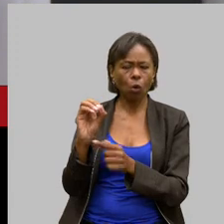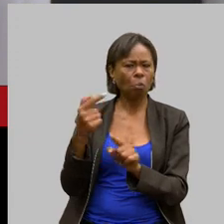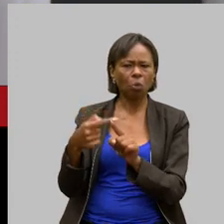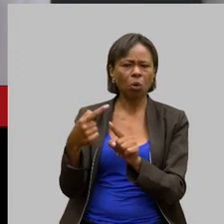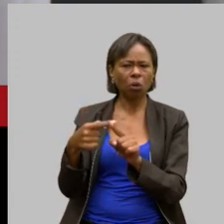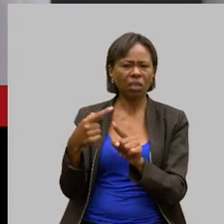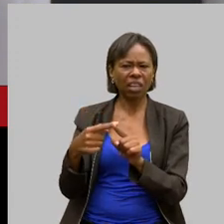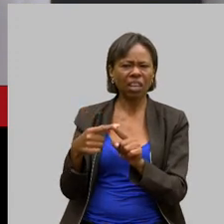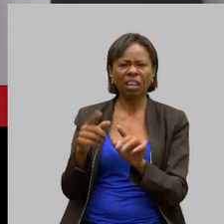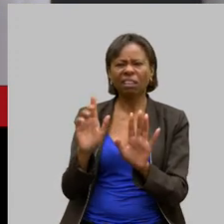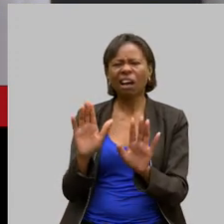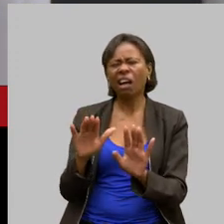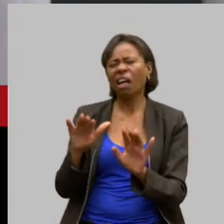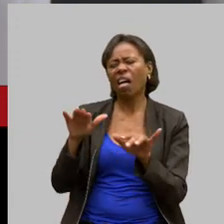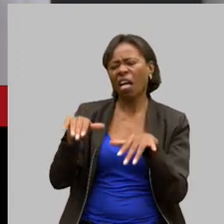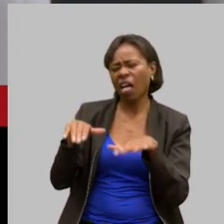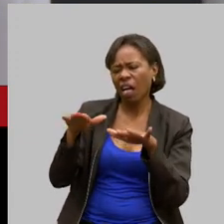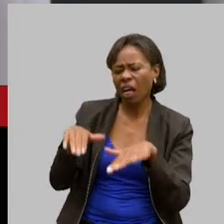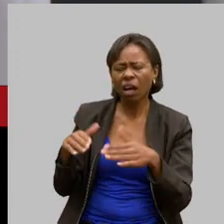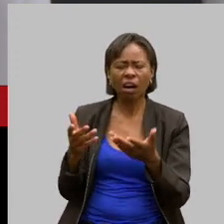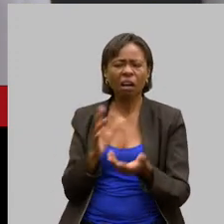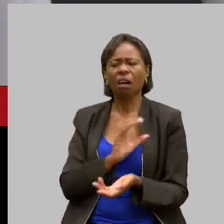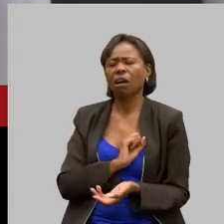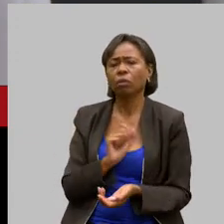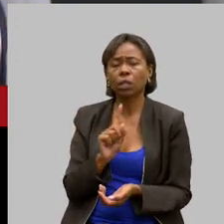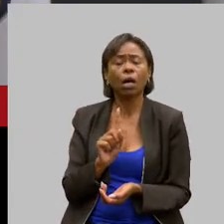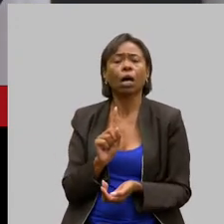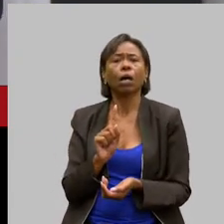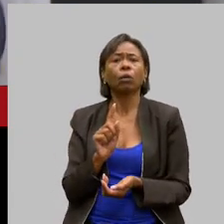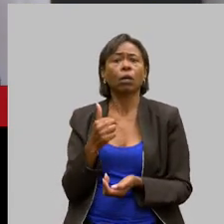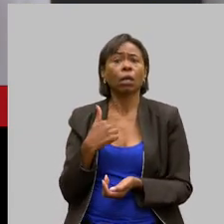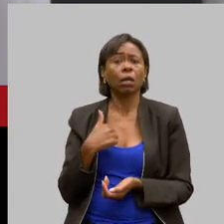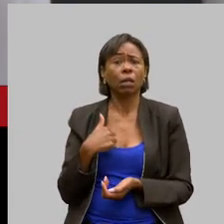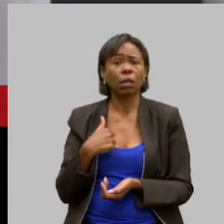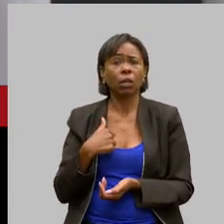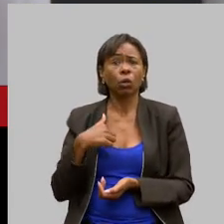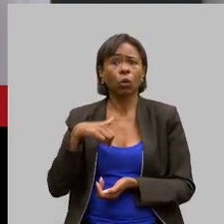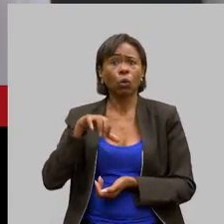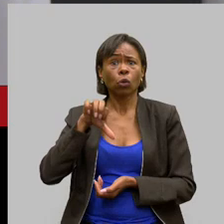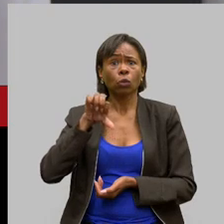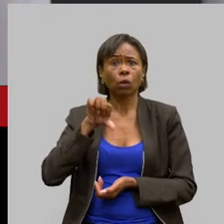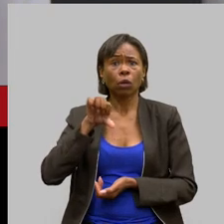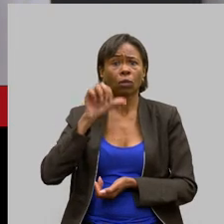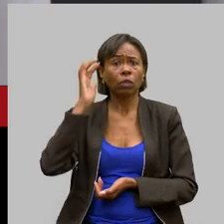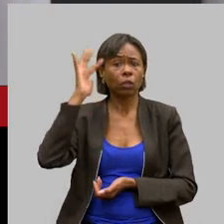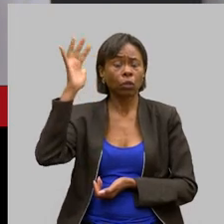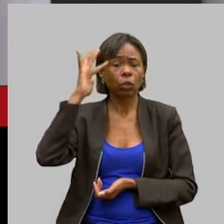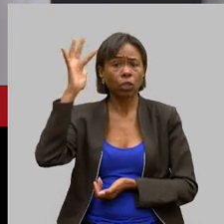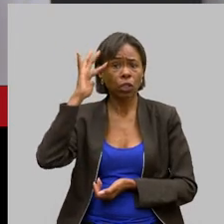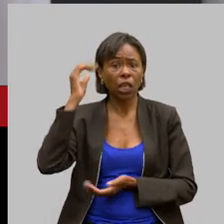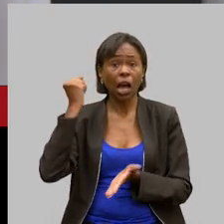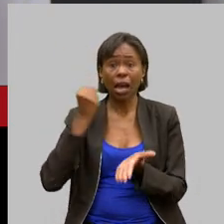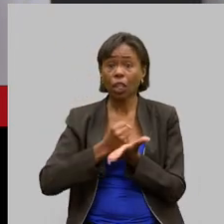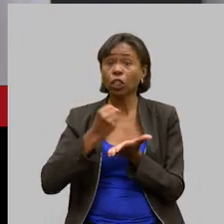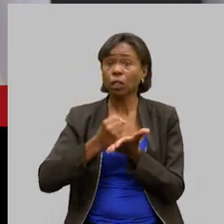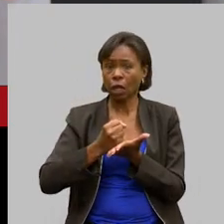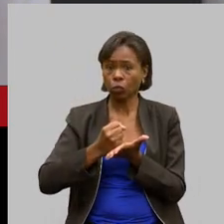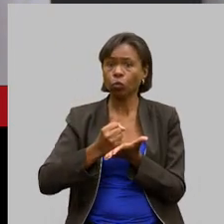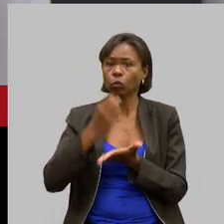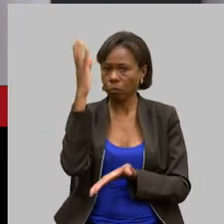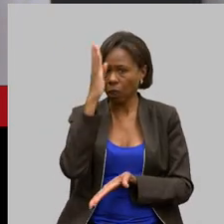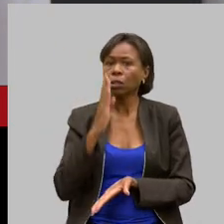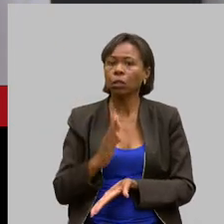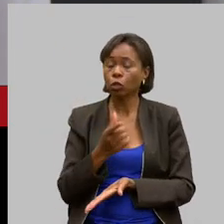com muita amorosidade eu criei nove elogi registrada em cartório em Brasília em 2017 por quê